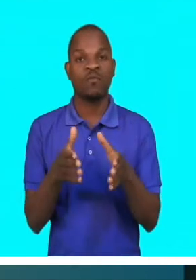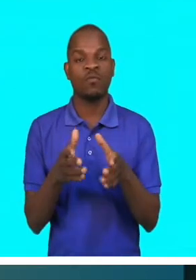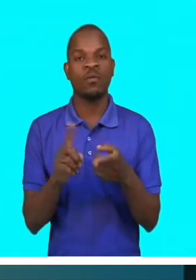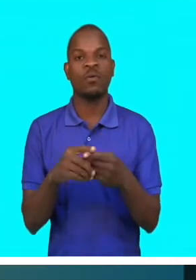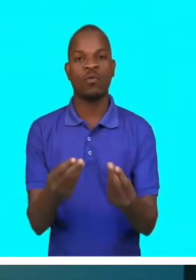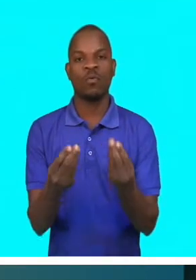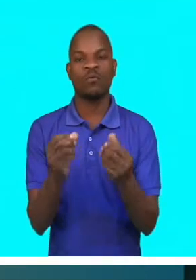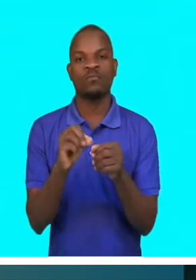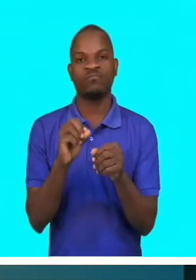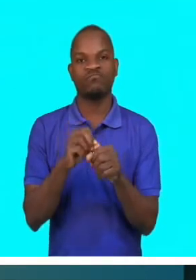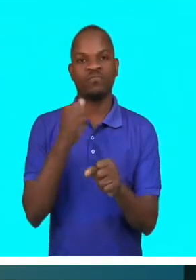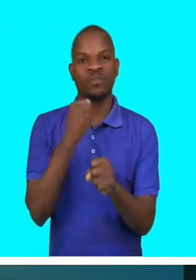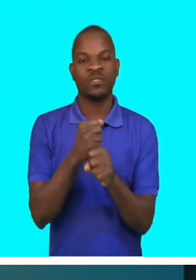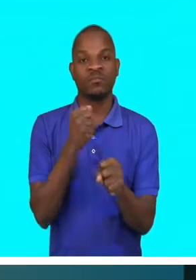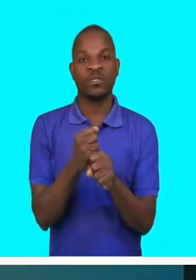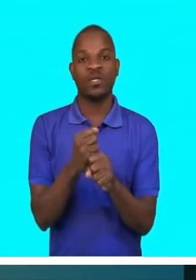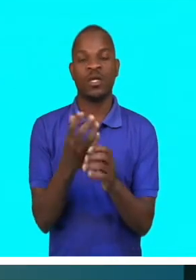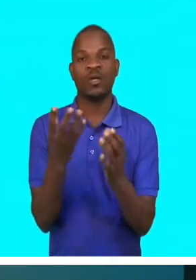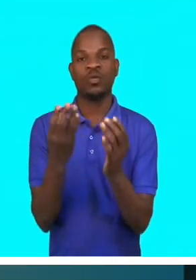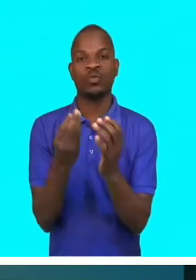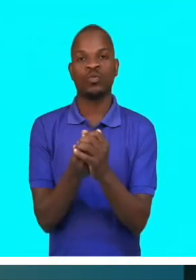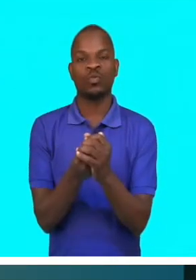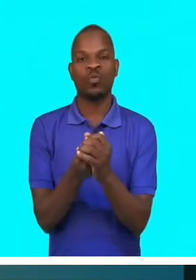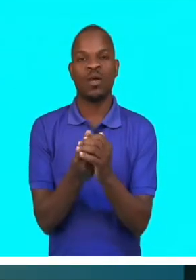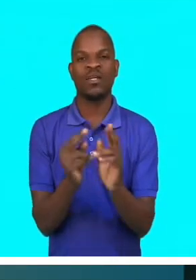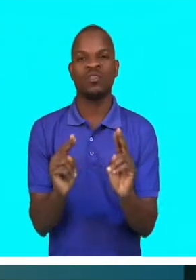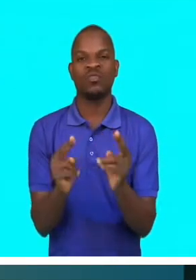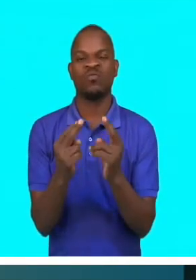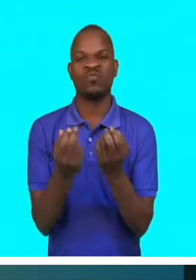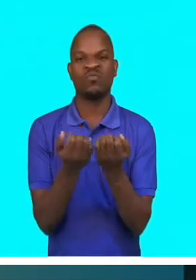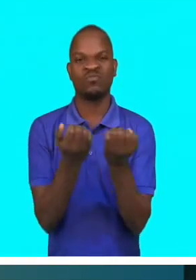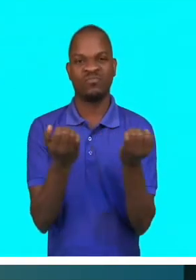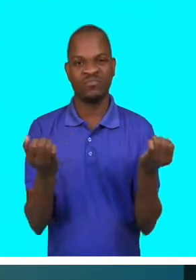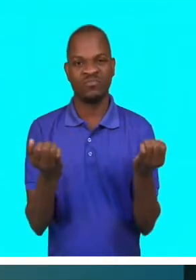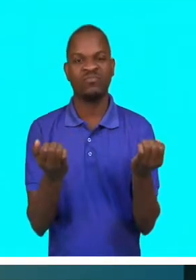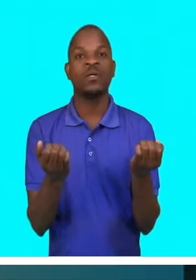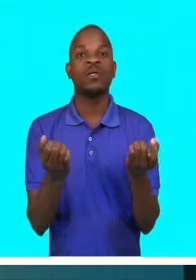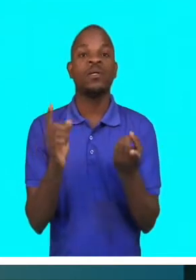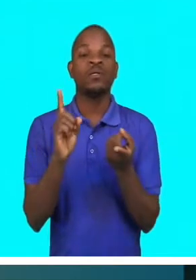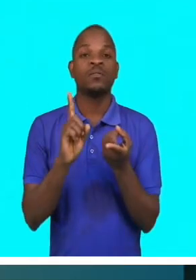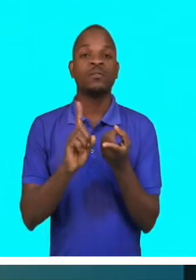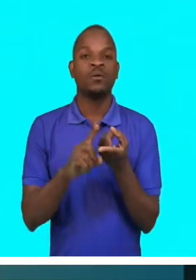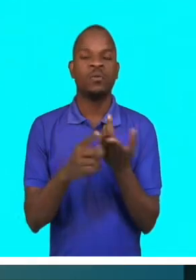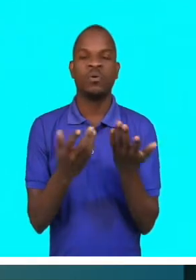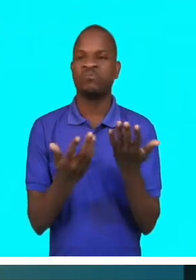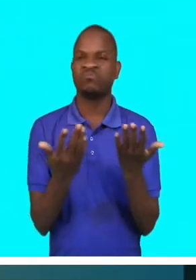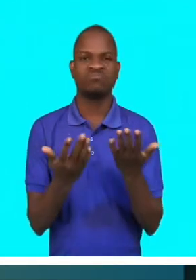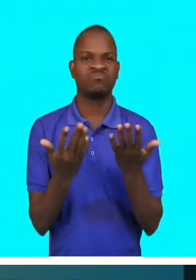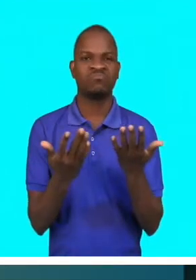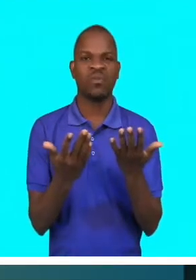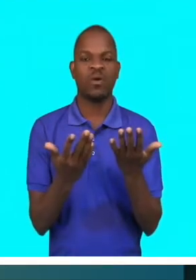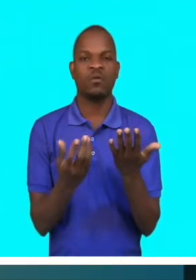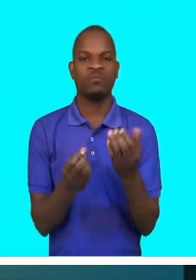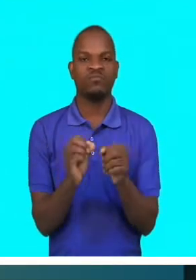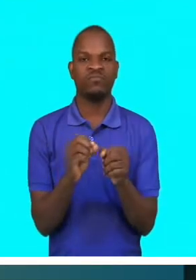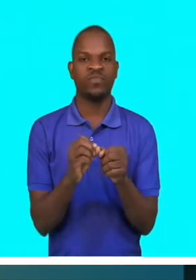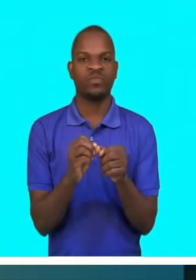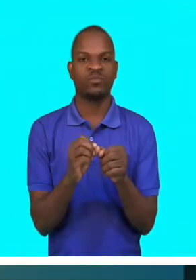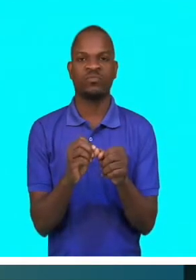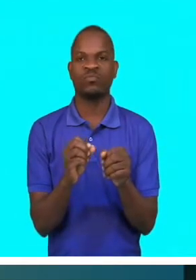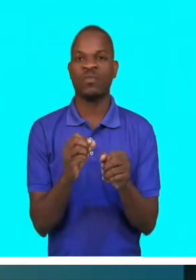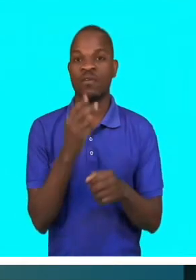a forma como devemos trabalhar com as camadas inferiores, mesmo com os gêneros.